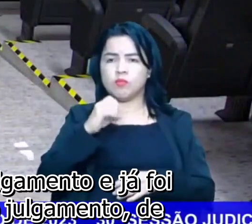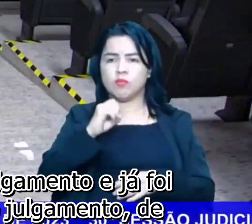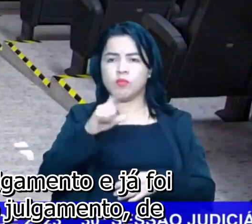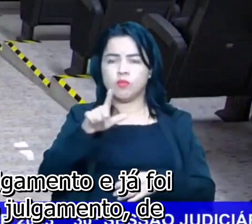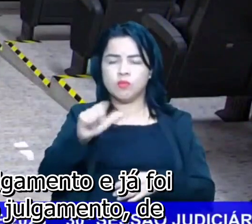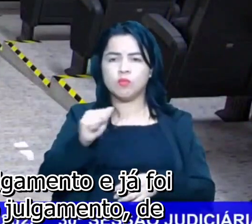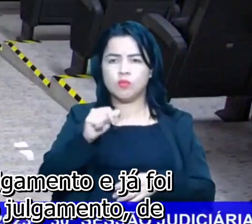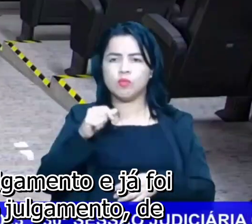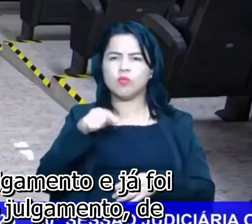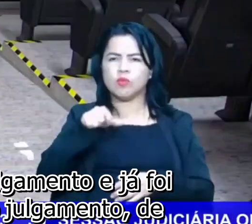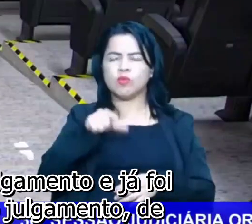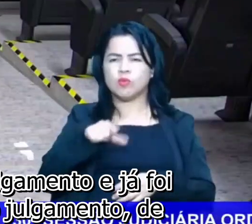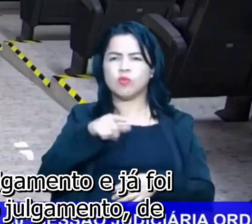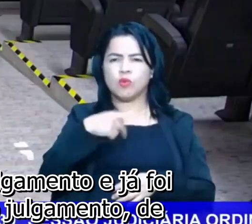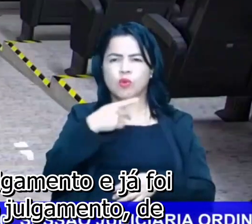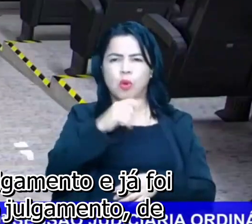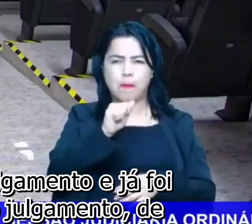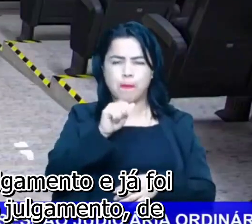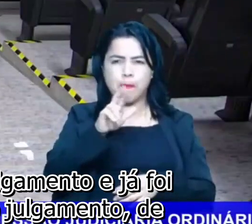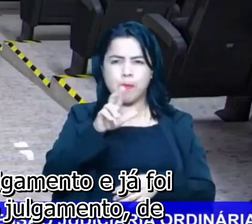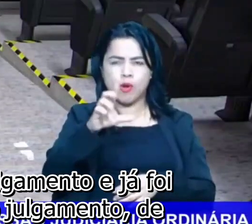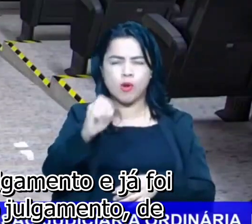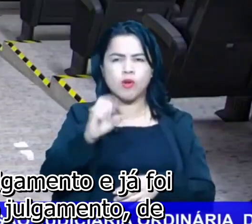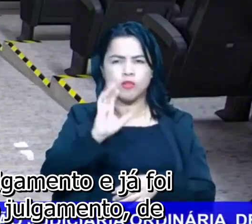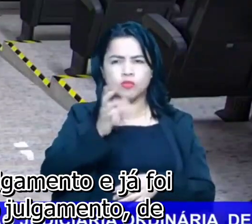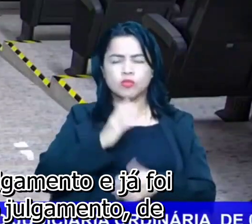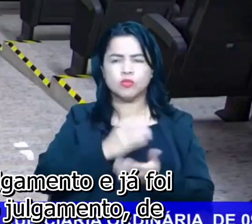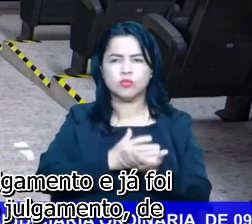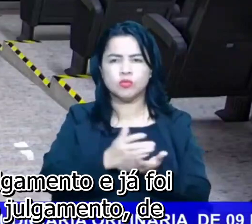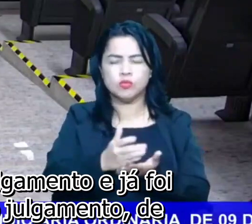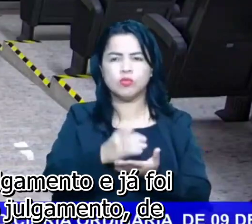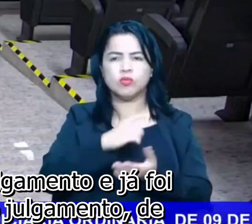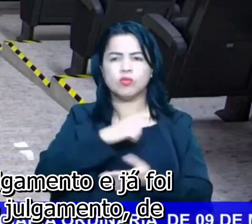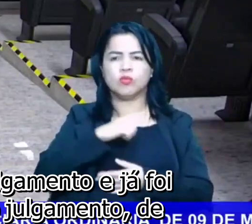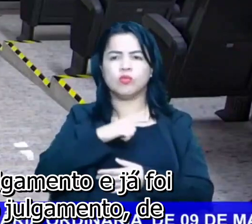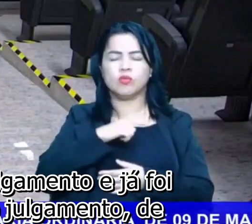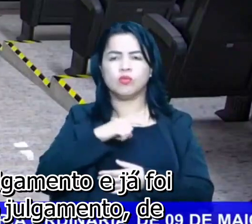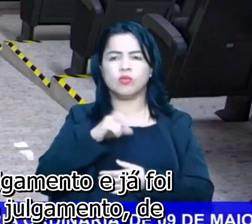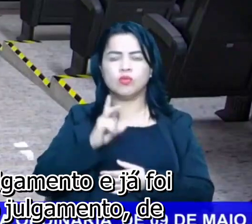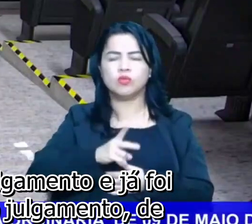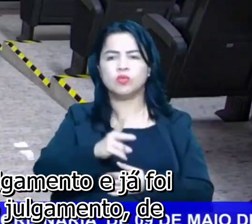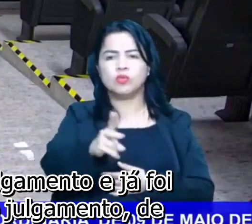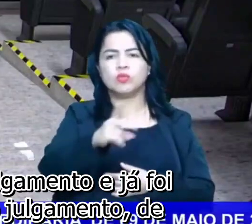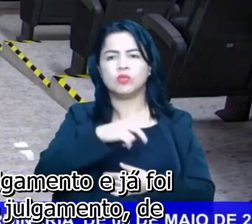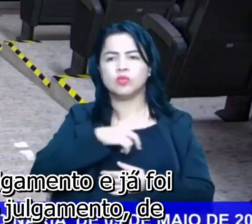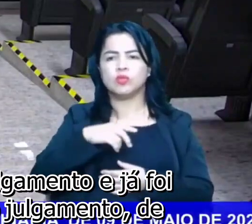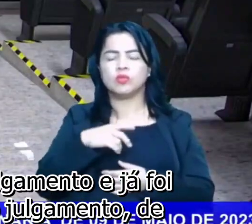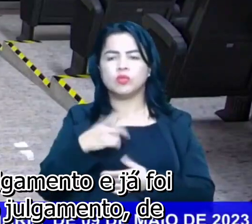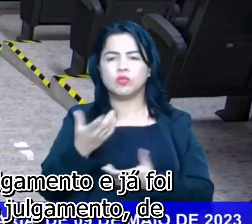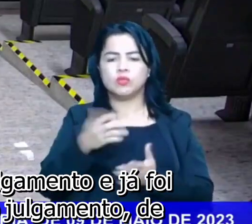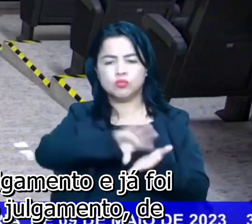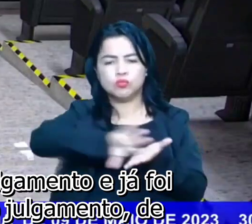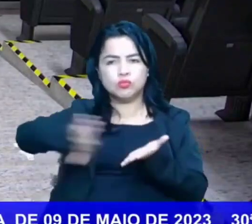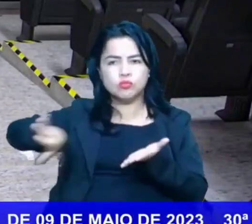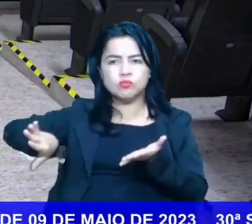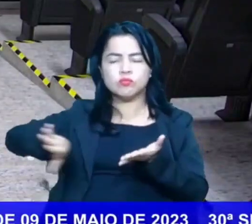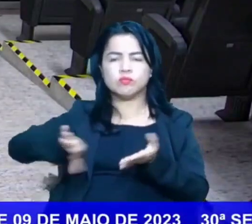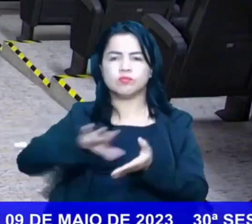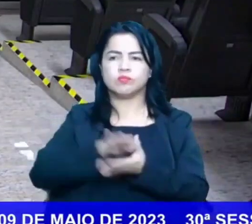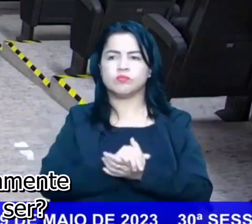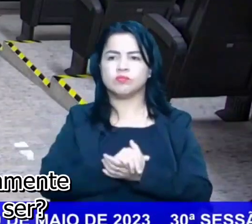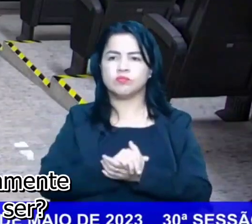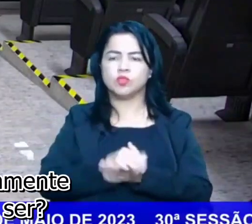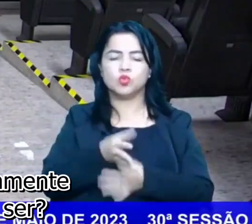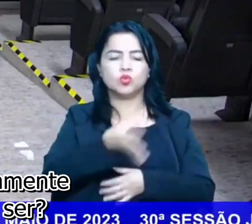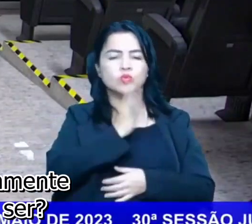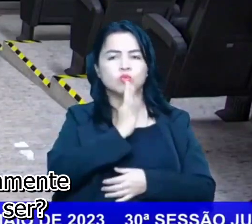Paulo participa desse julgamento, já foi iniciado, a gente retira essa continuidade do julgamento, né,